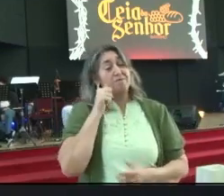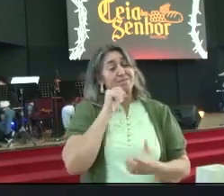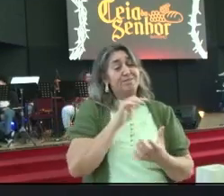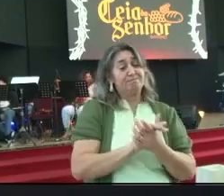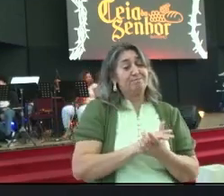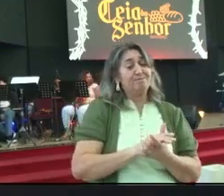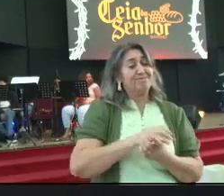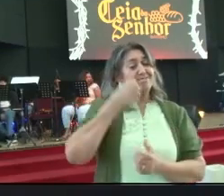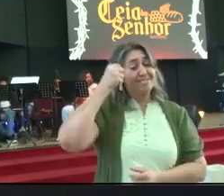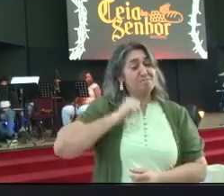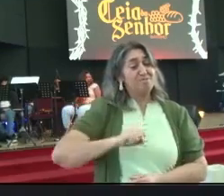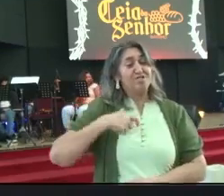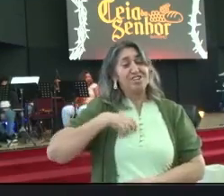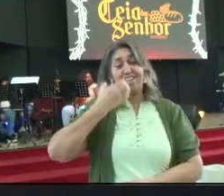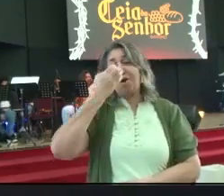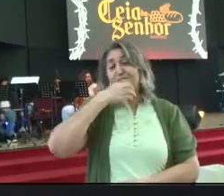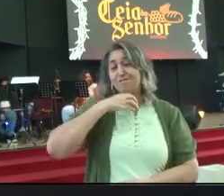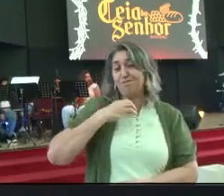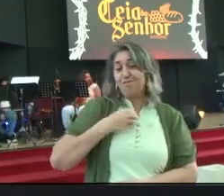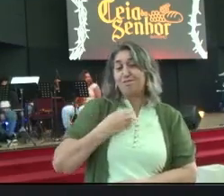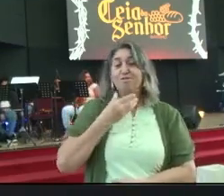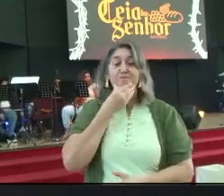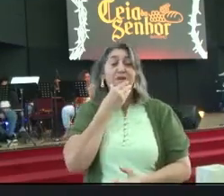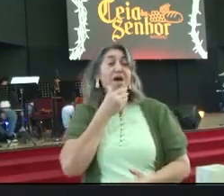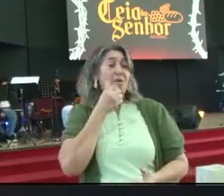iPhone. Era para mim ficar invocado, né?